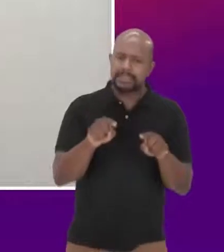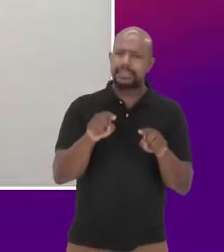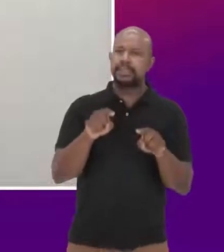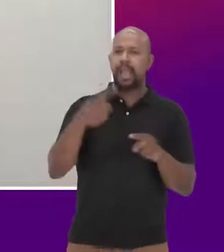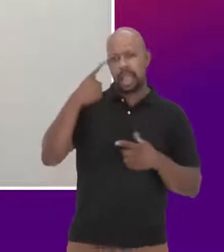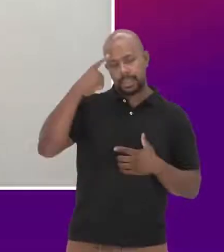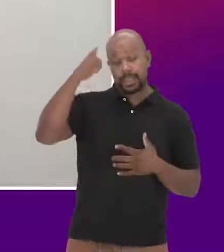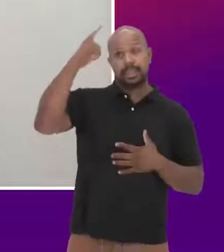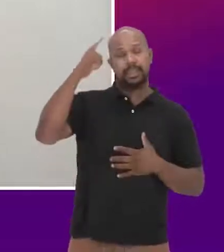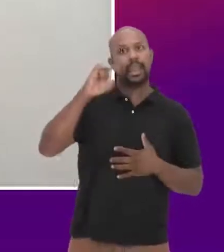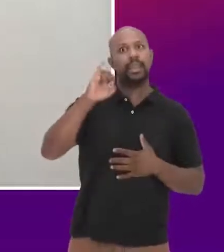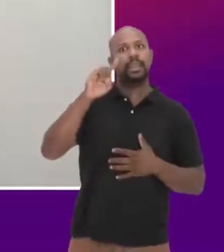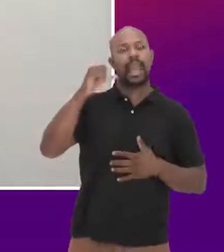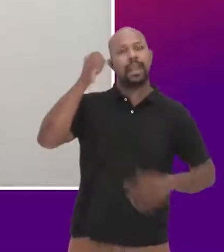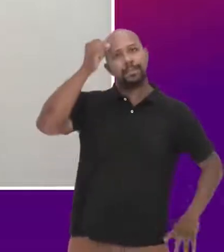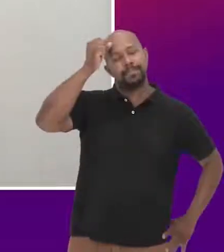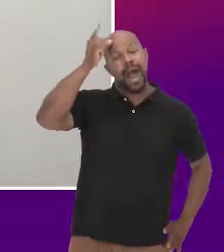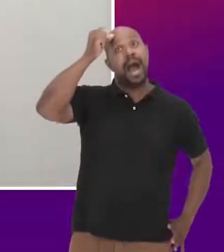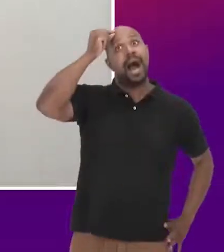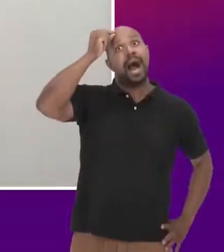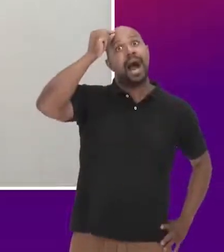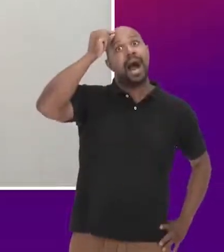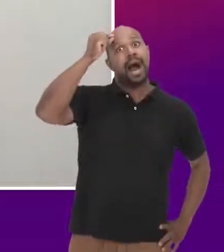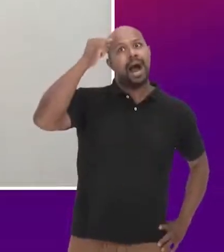grande ideia tem a